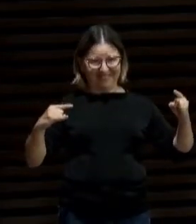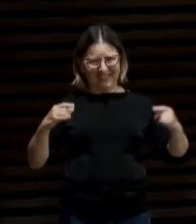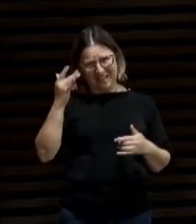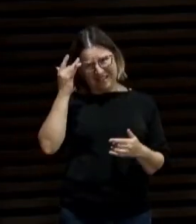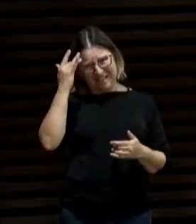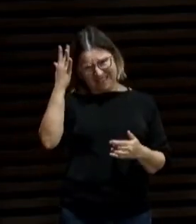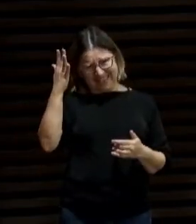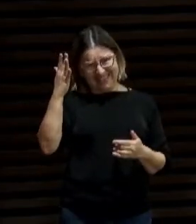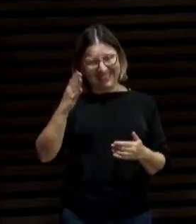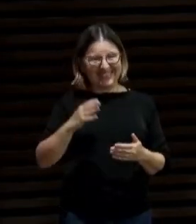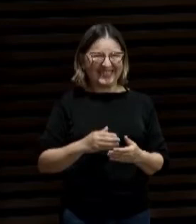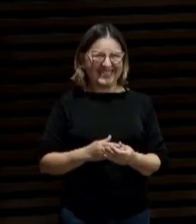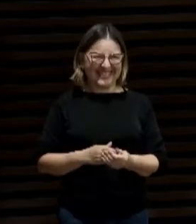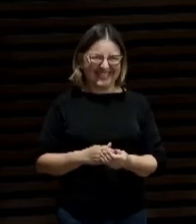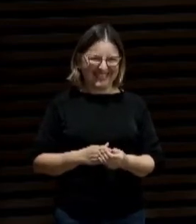para você ali.